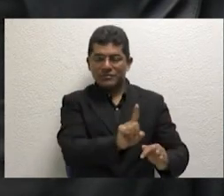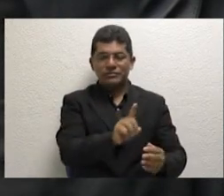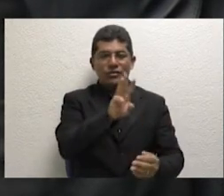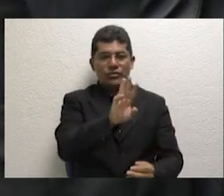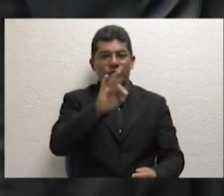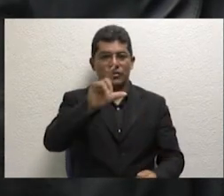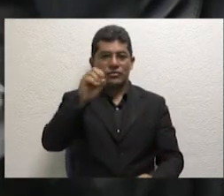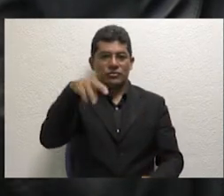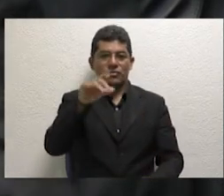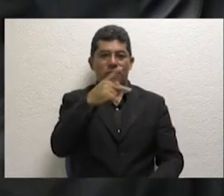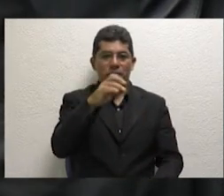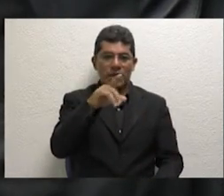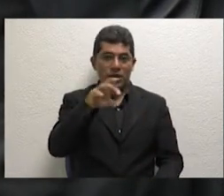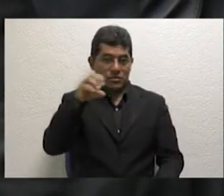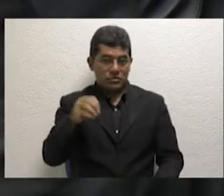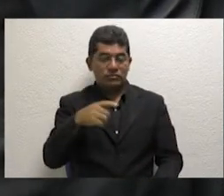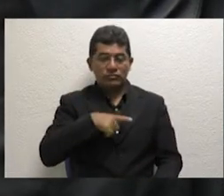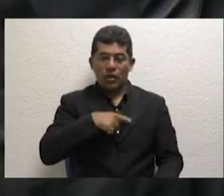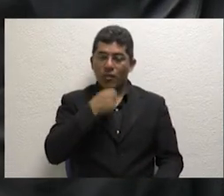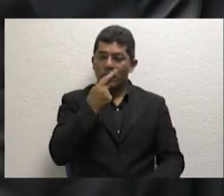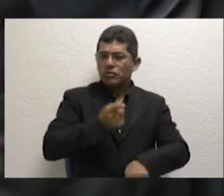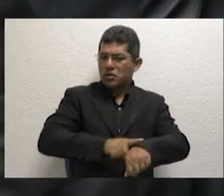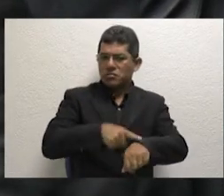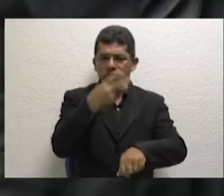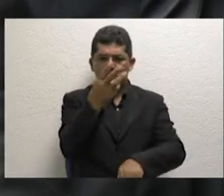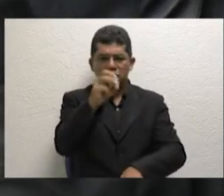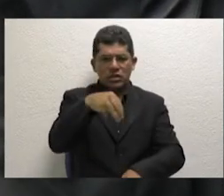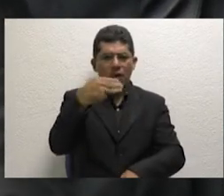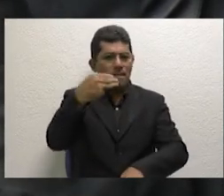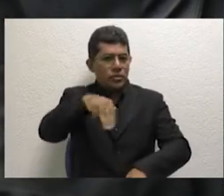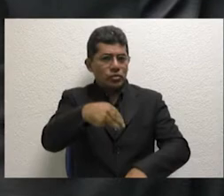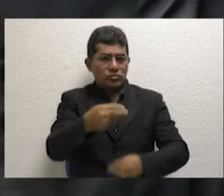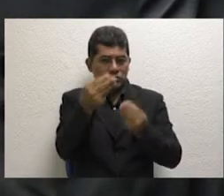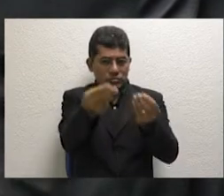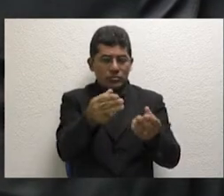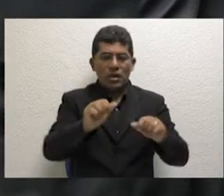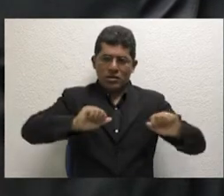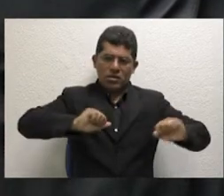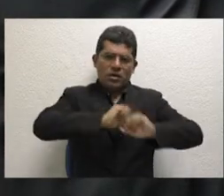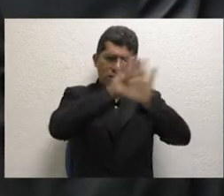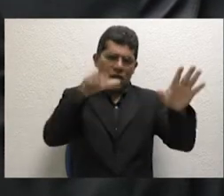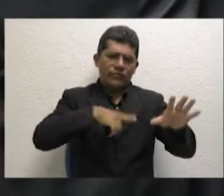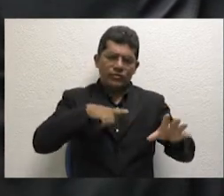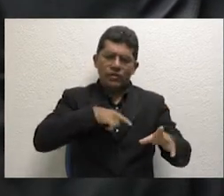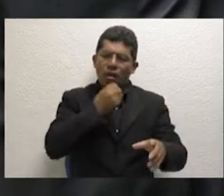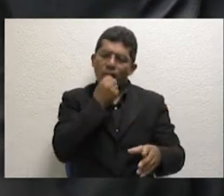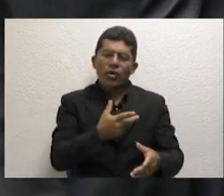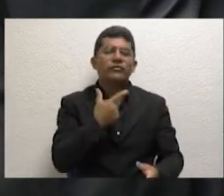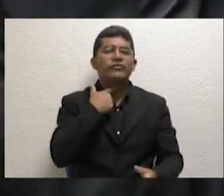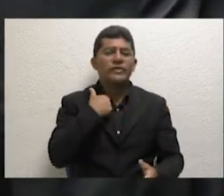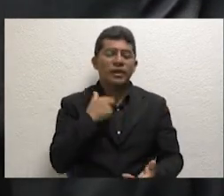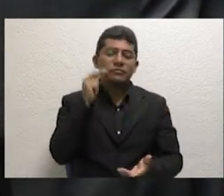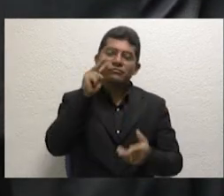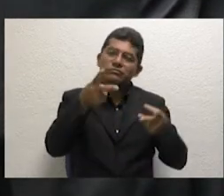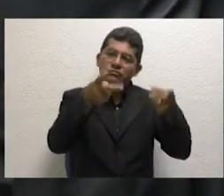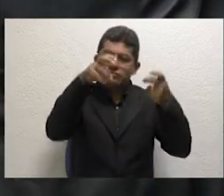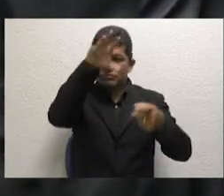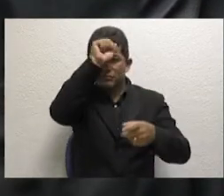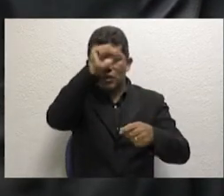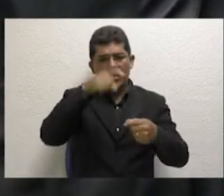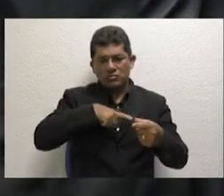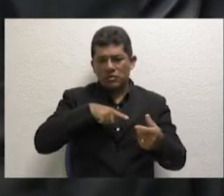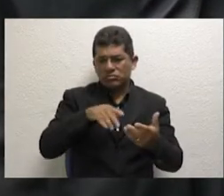Perico e vossa excelência tem um tempo que nós vamos estipular 30 minutos mas claro que vamos ter toda a boa vontade de ceder